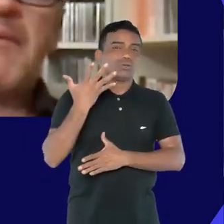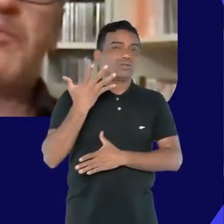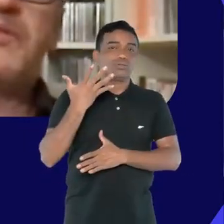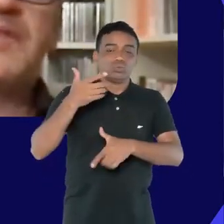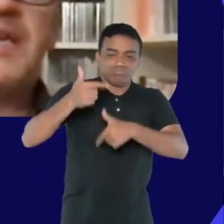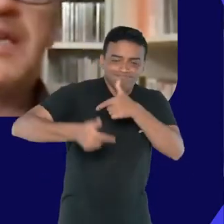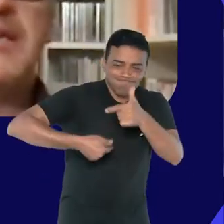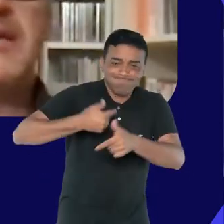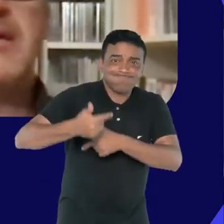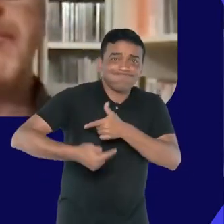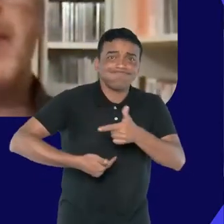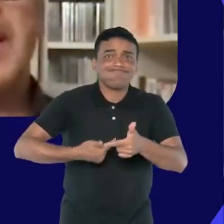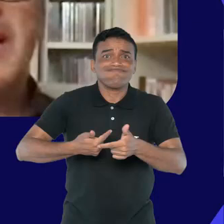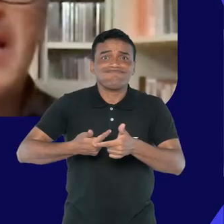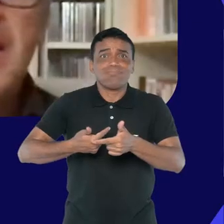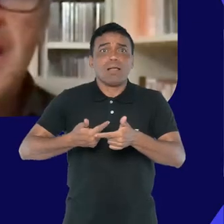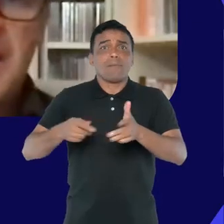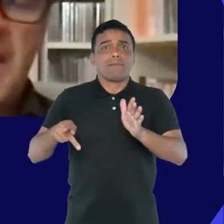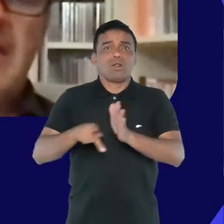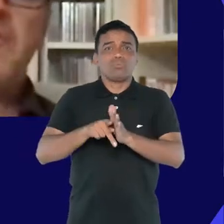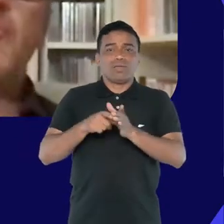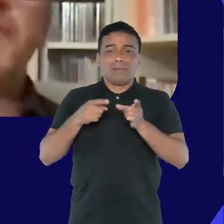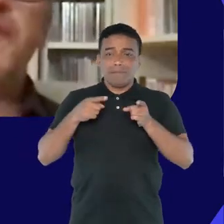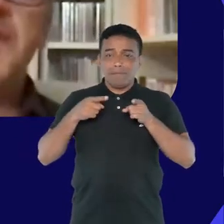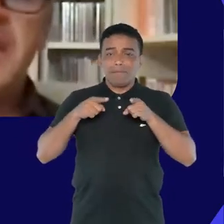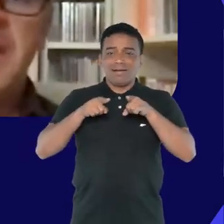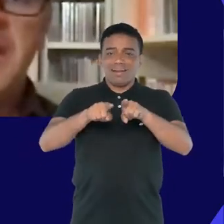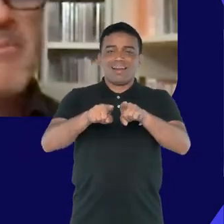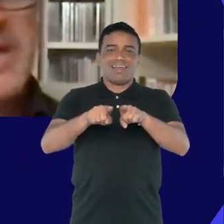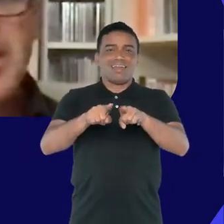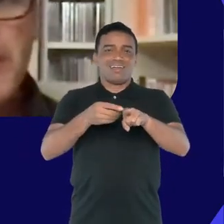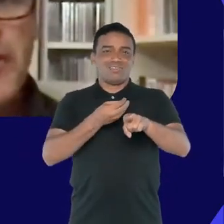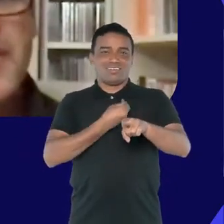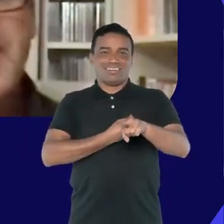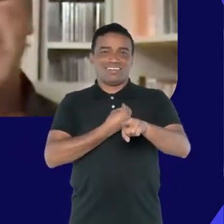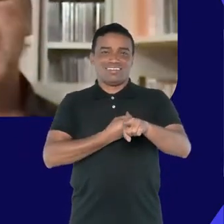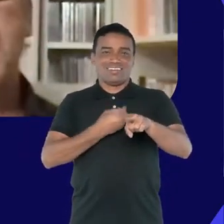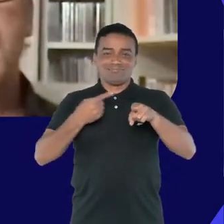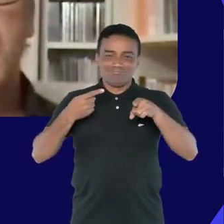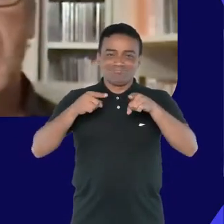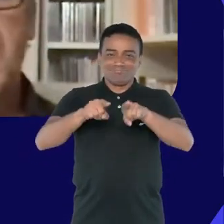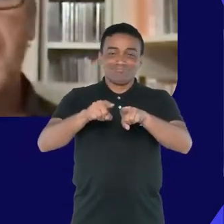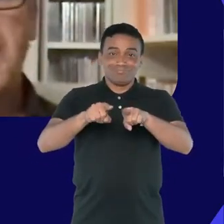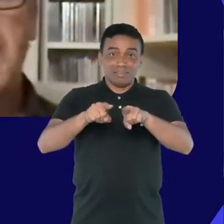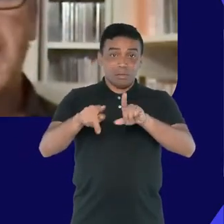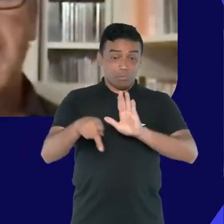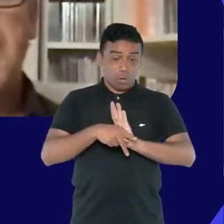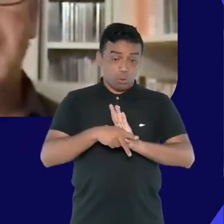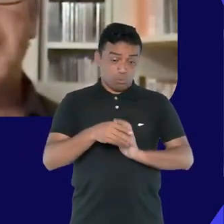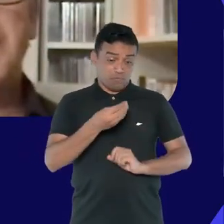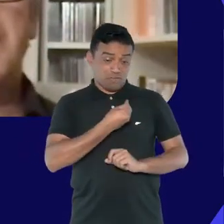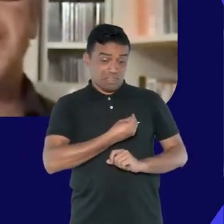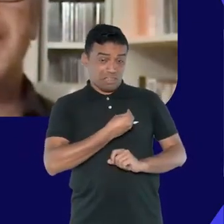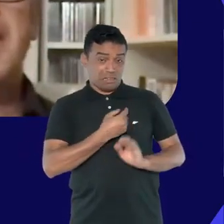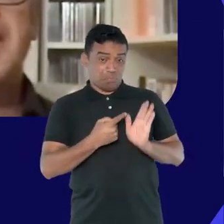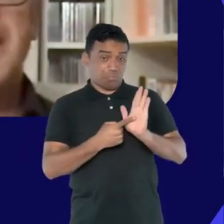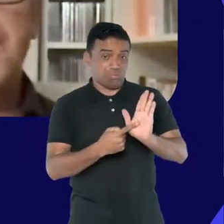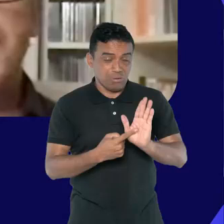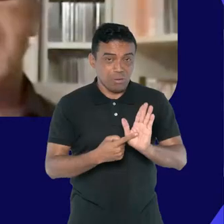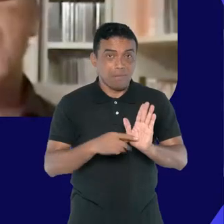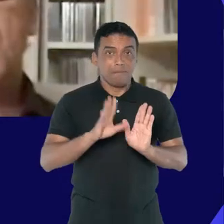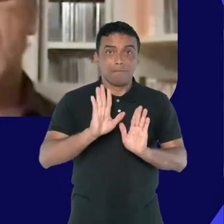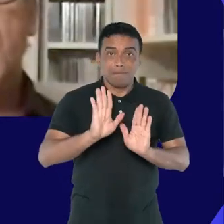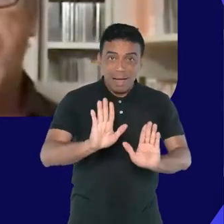que acaba por ser paralela à sua vida, mesmo que não seja autobiográfica, mas